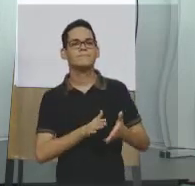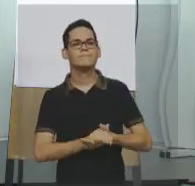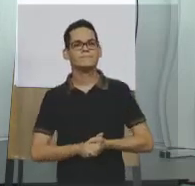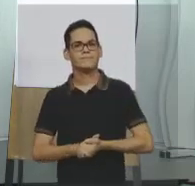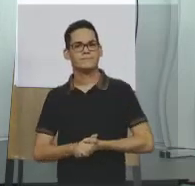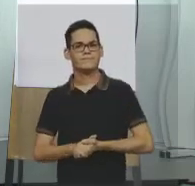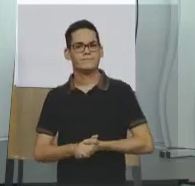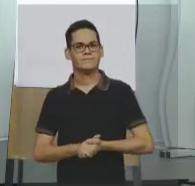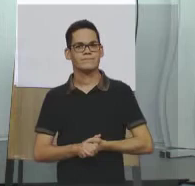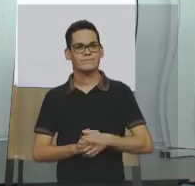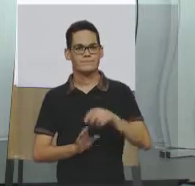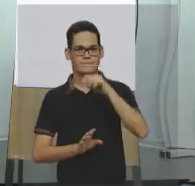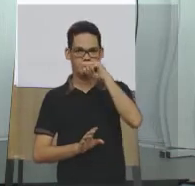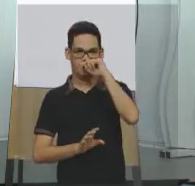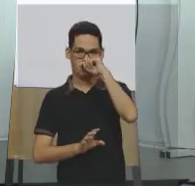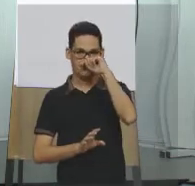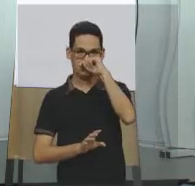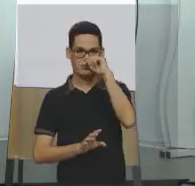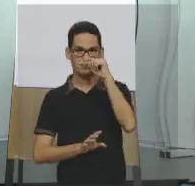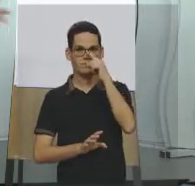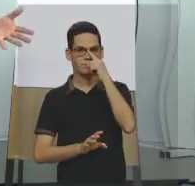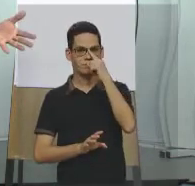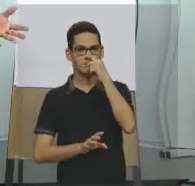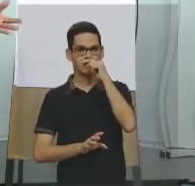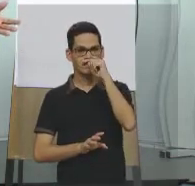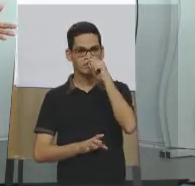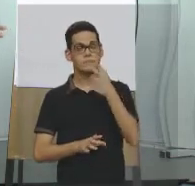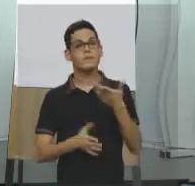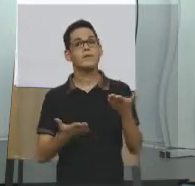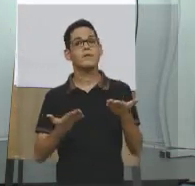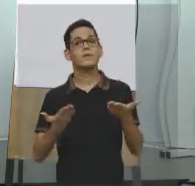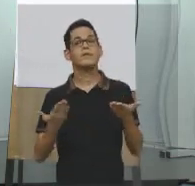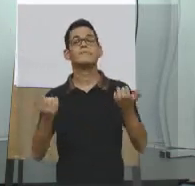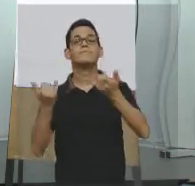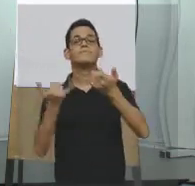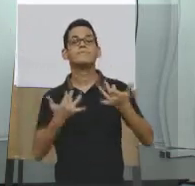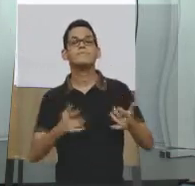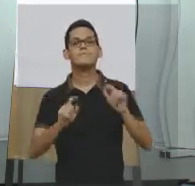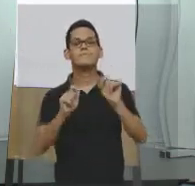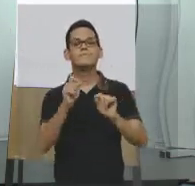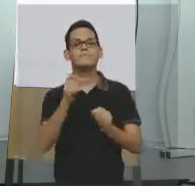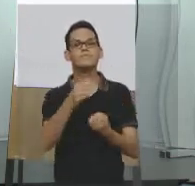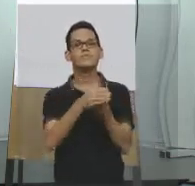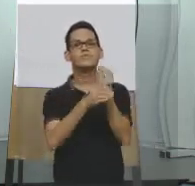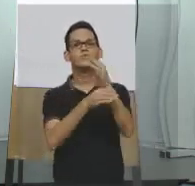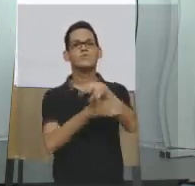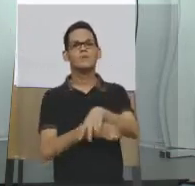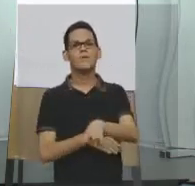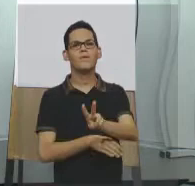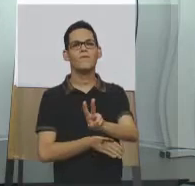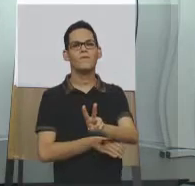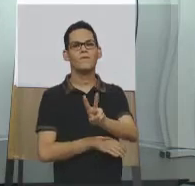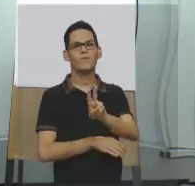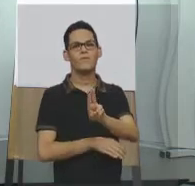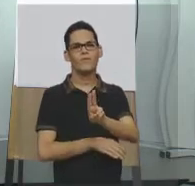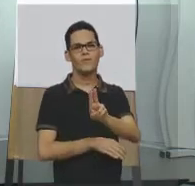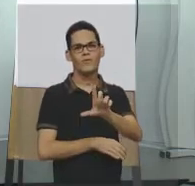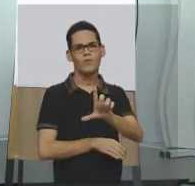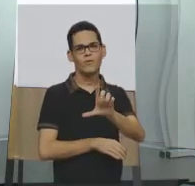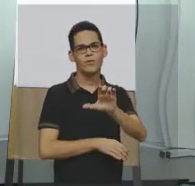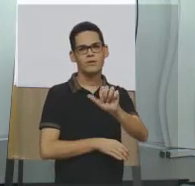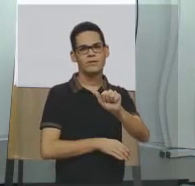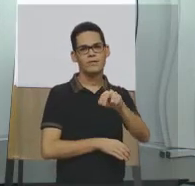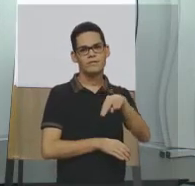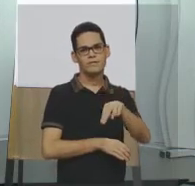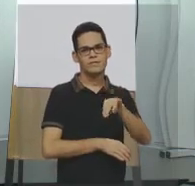aí, então a gente está falando então de vulcanismo. Eu já entreguei aqui facilmente, né? Estamos falando de vulcanismo. E